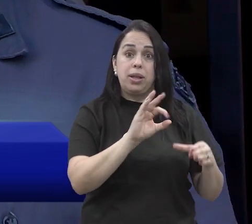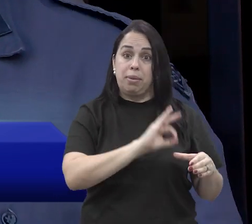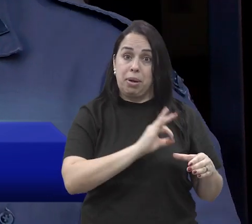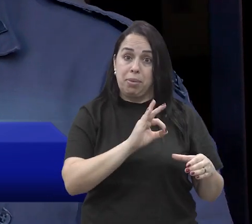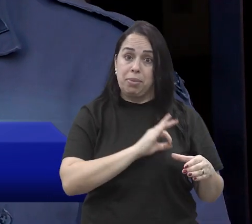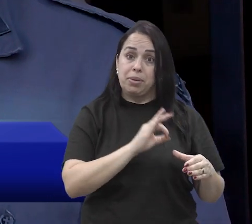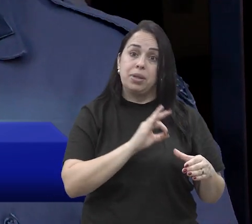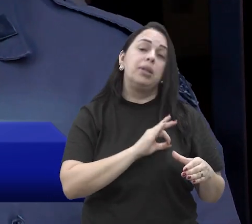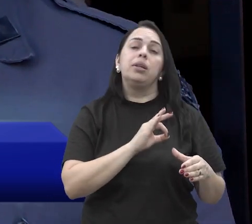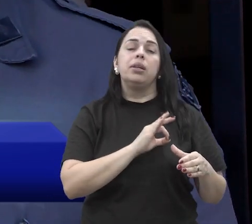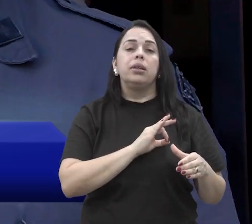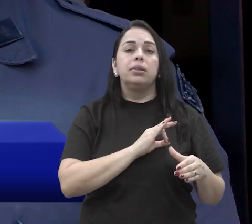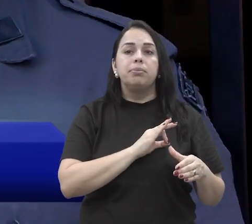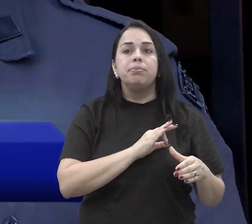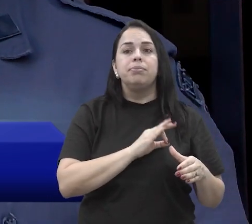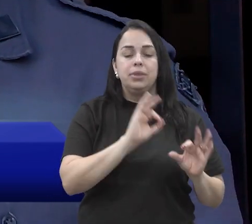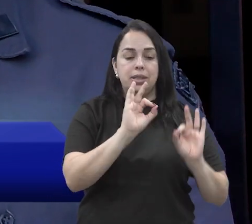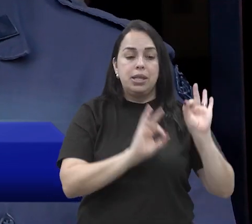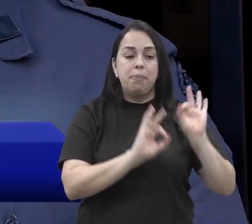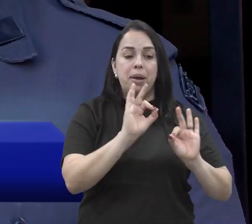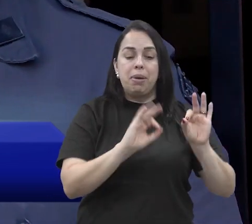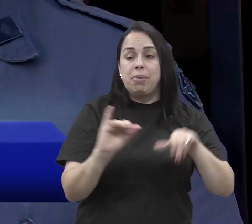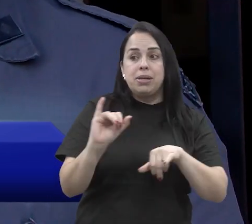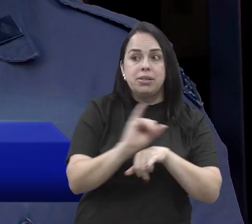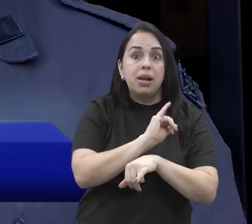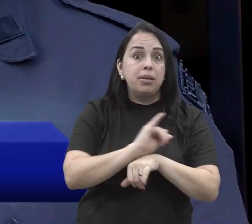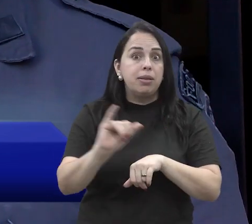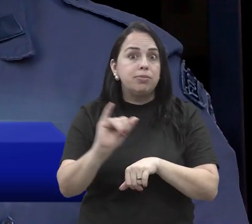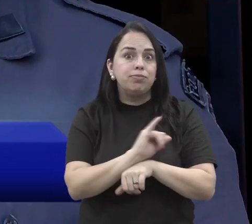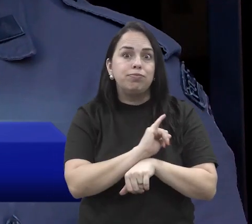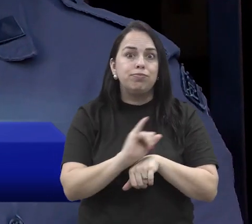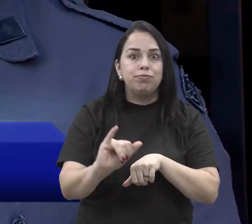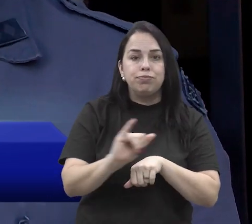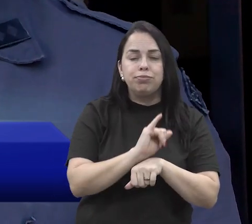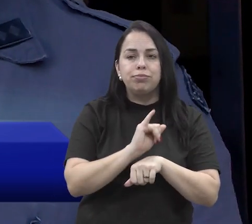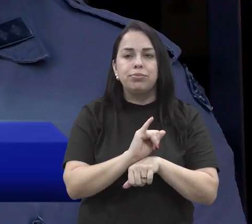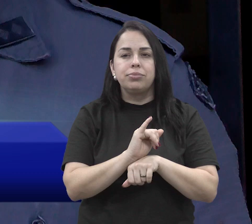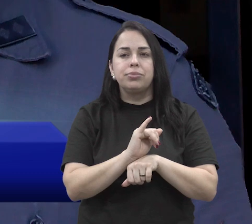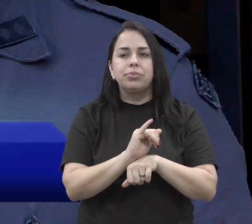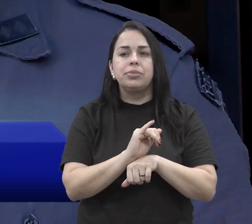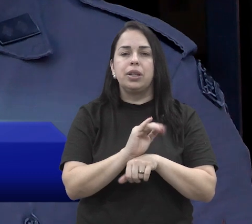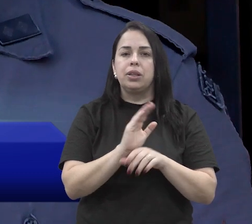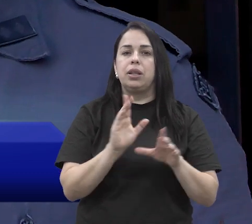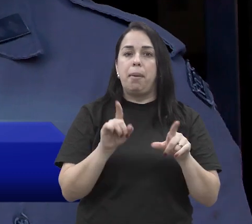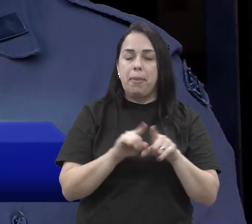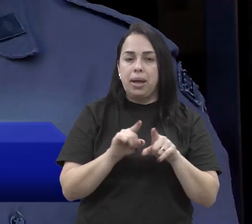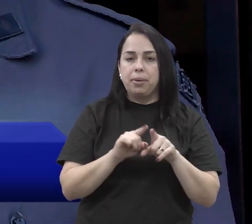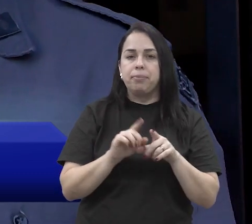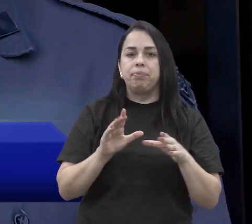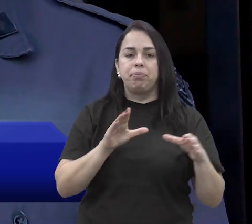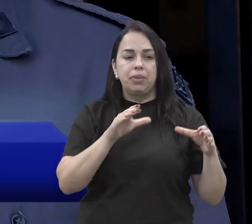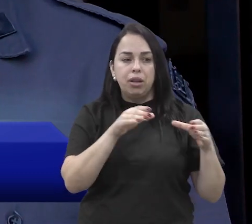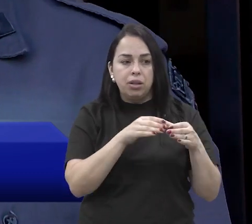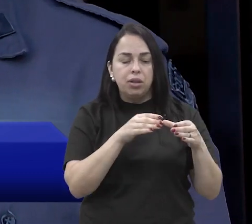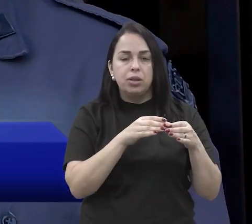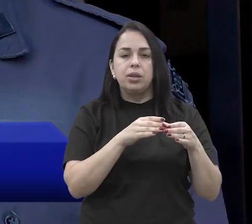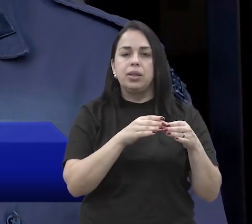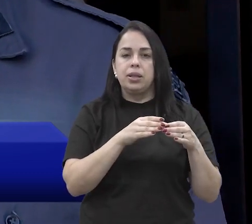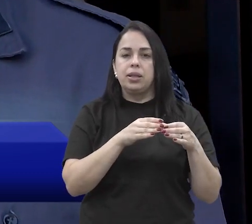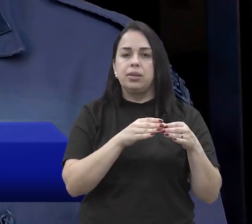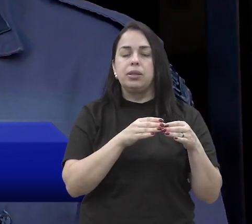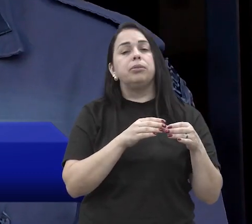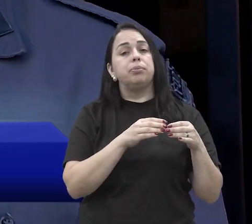as peculiaridades das áreas em que atuam, preparam e fazem adequações tanto no seu efetivo quanto nas